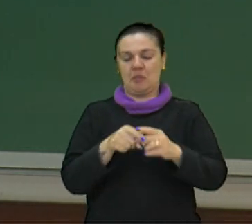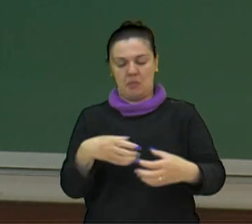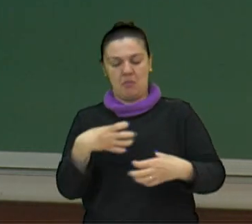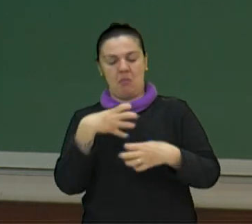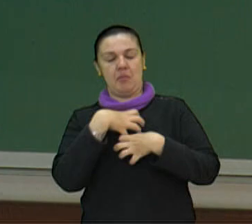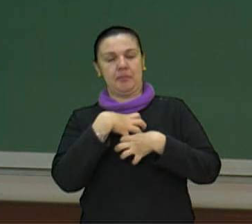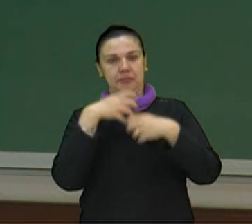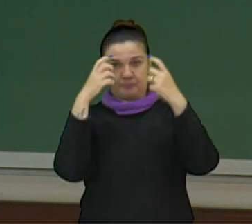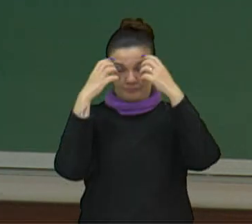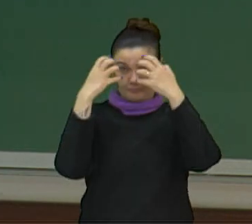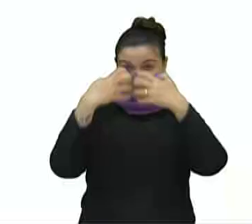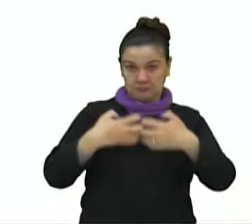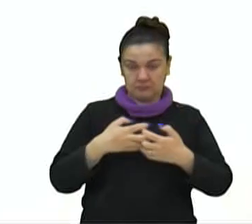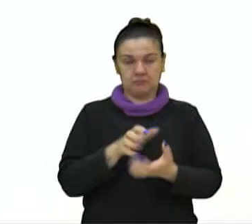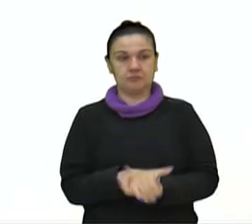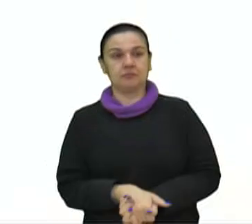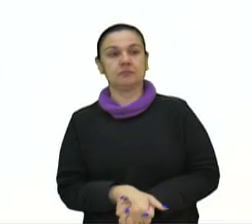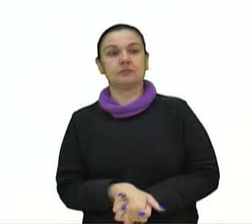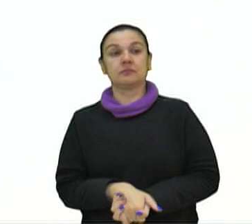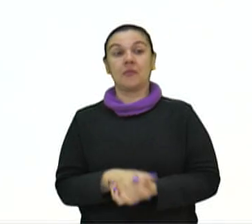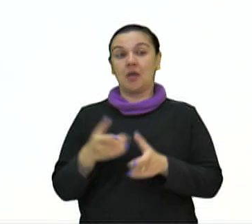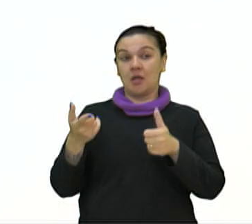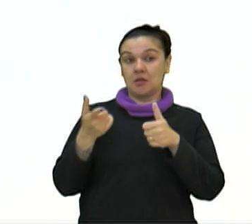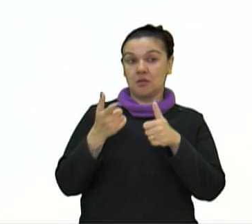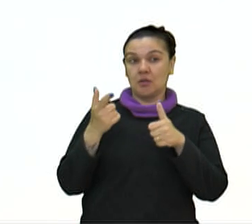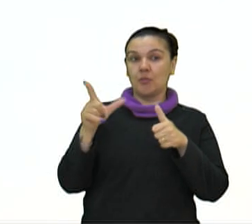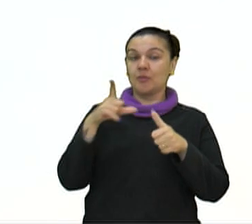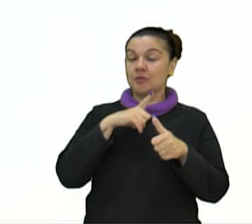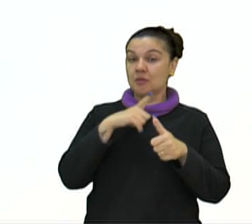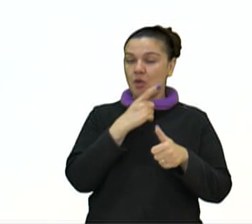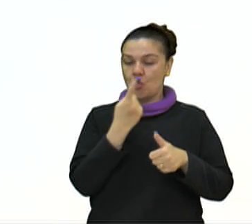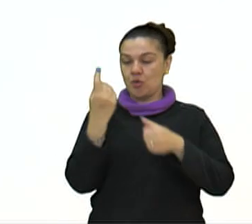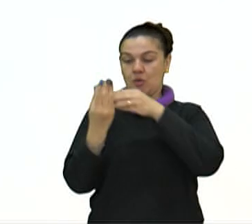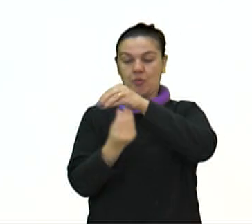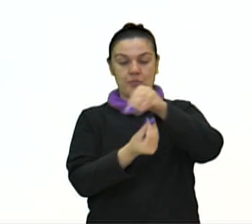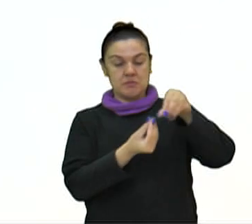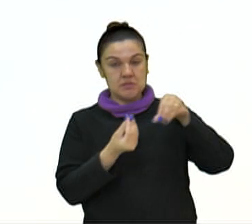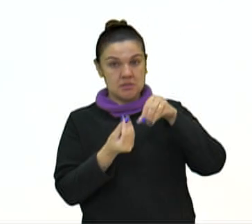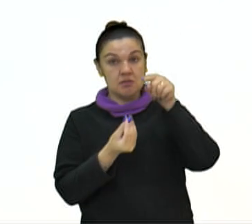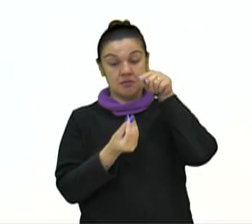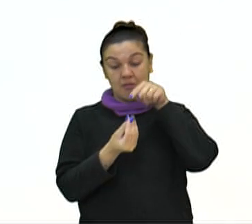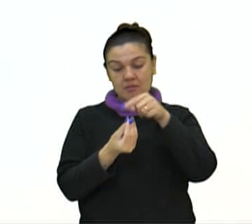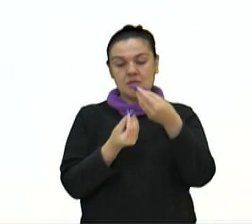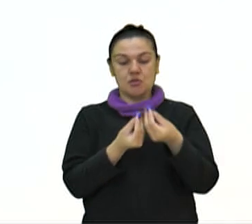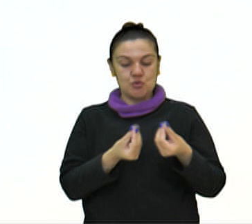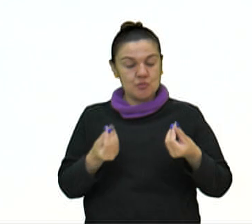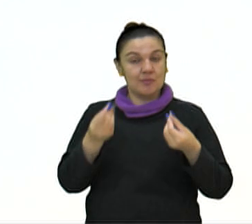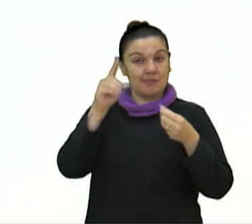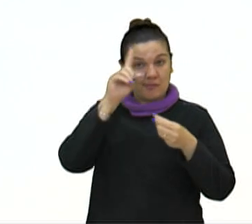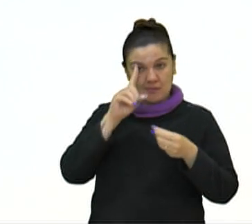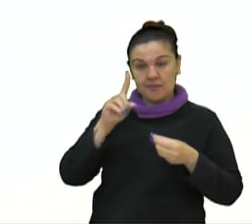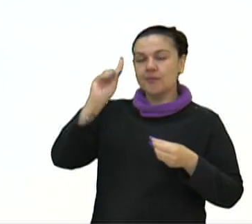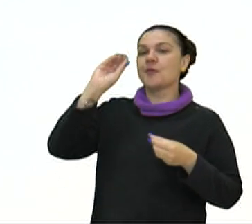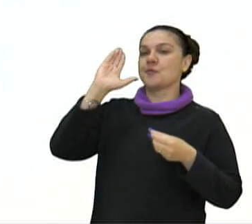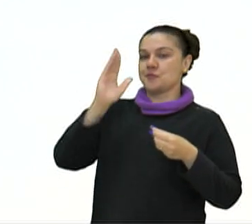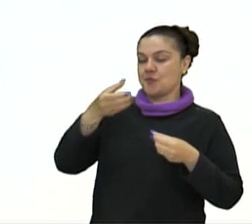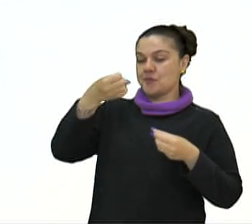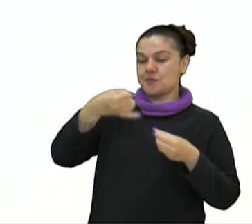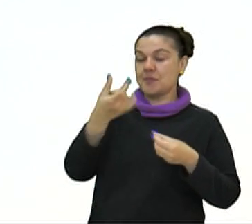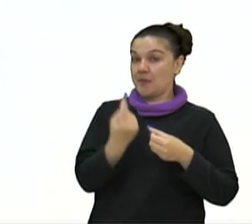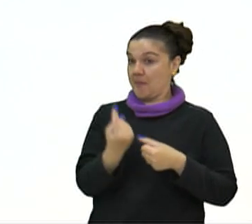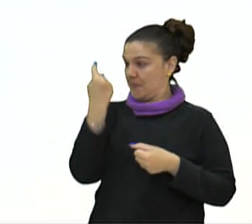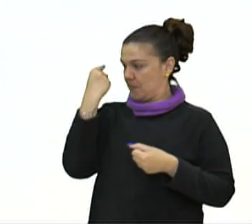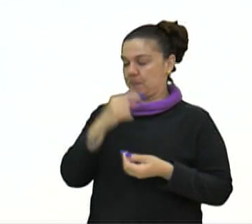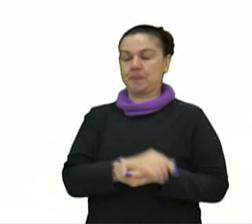Spinoza. Para Spinoza, existe apenas uma única substância, que é Deus, como já vimos na